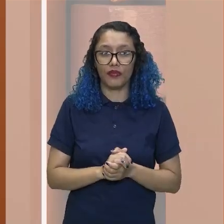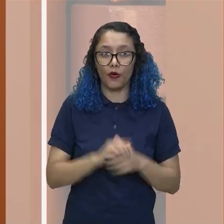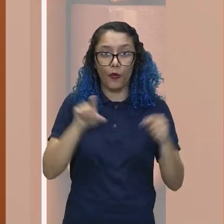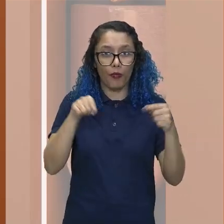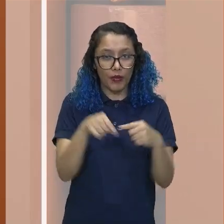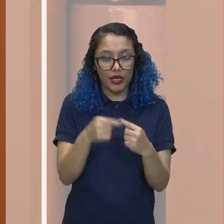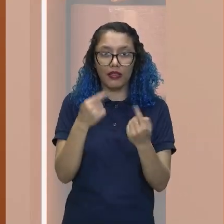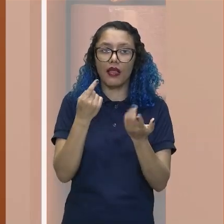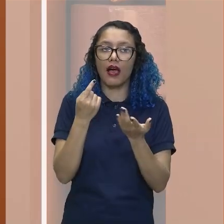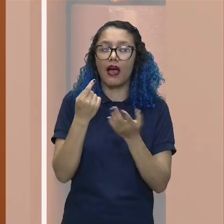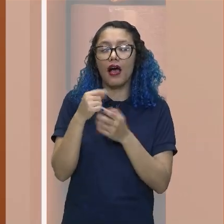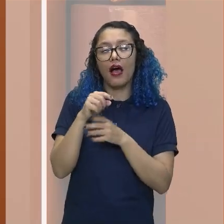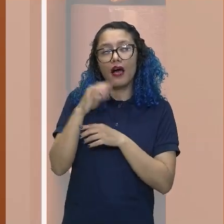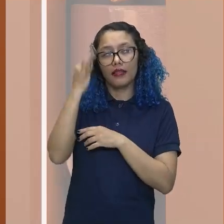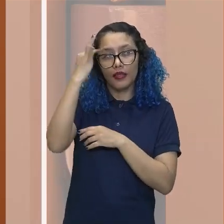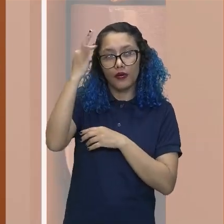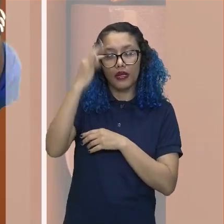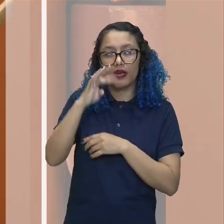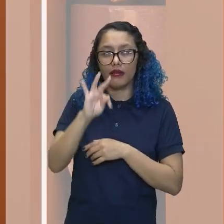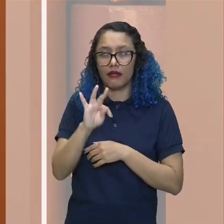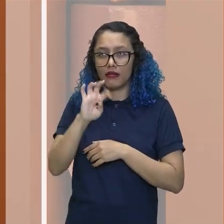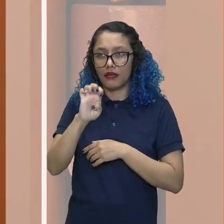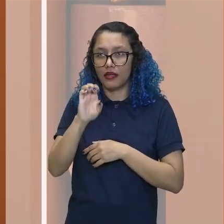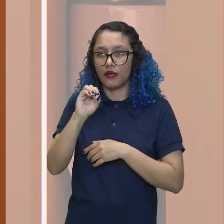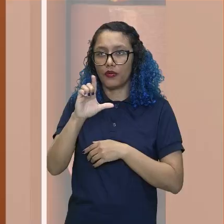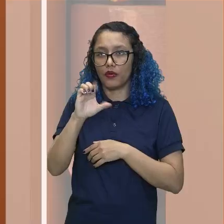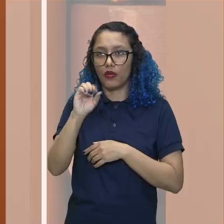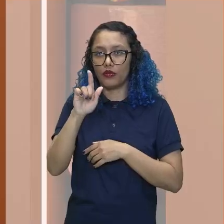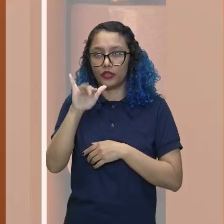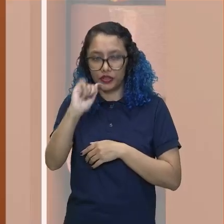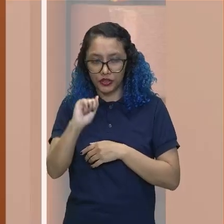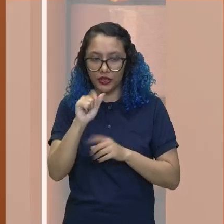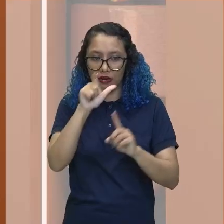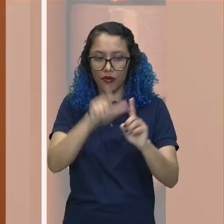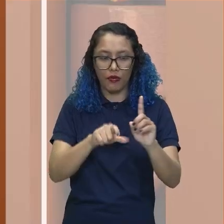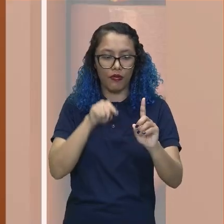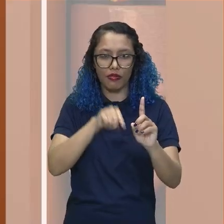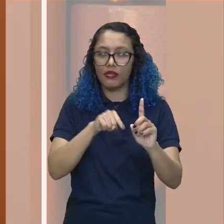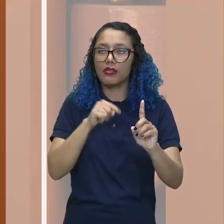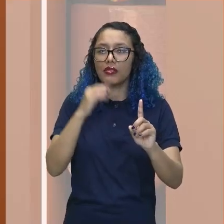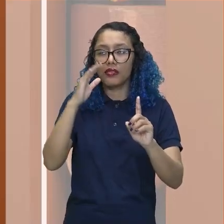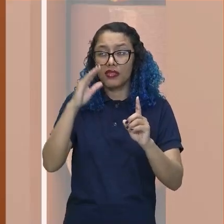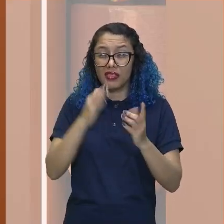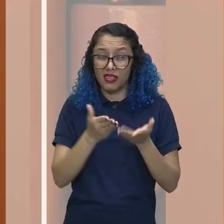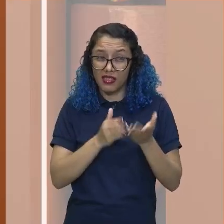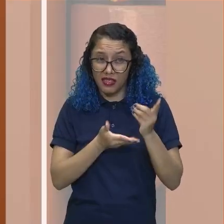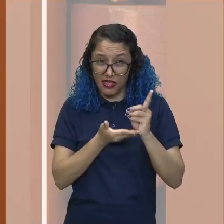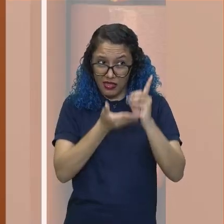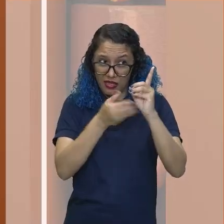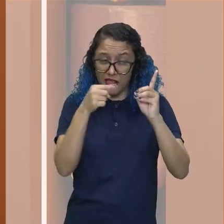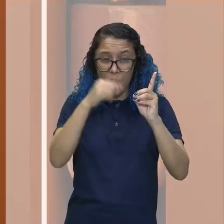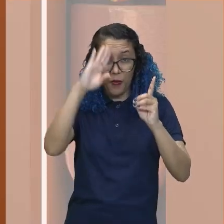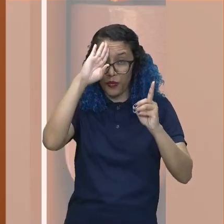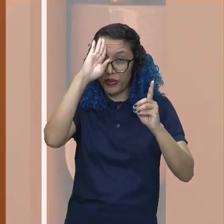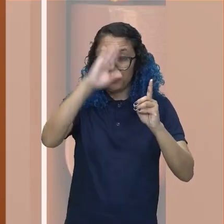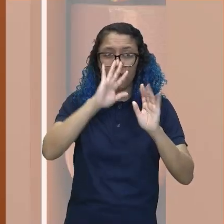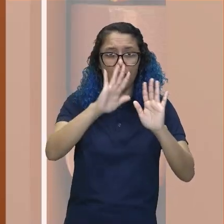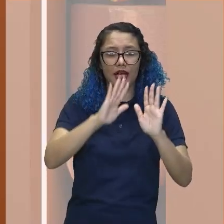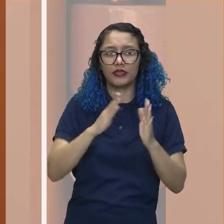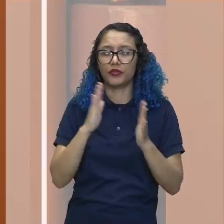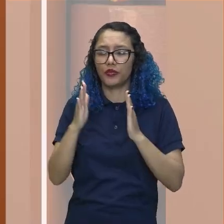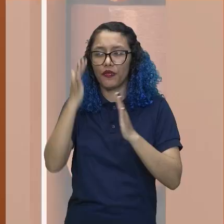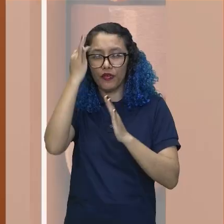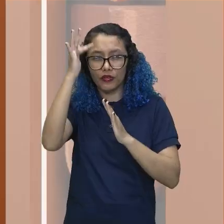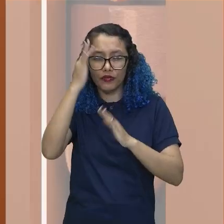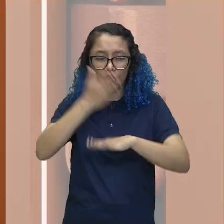teologia, tá certo? Theos, Deus no centro de tudo. Na filosofia moderna, existe uma